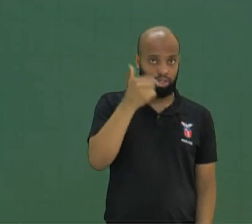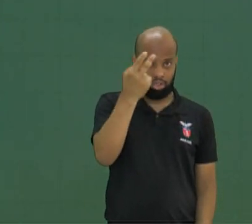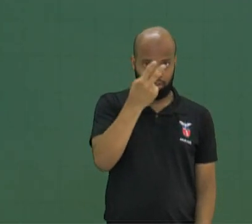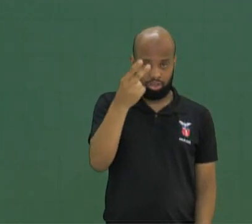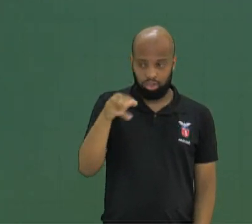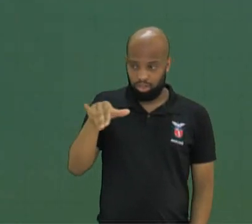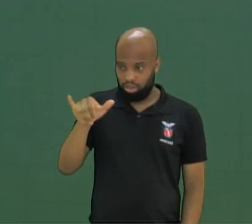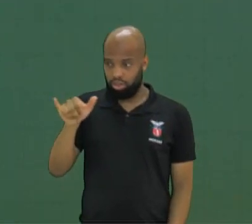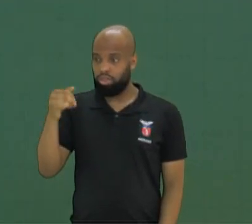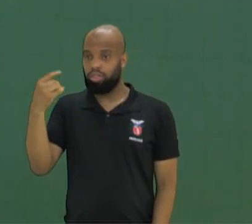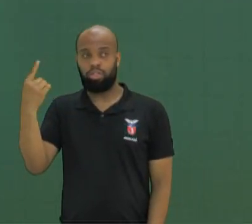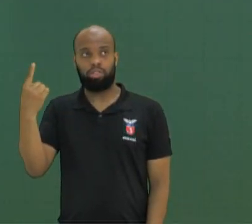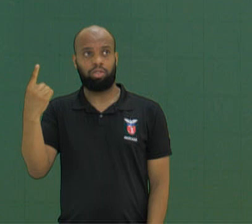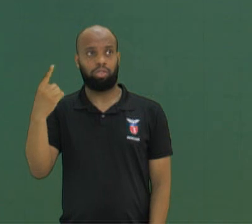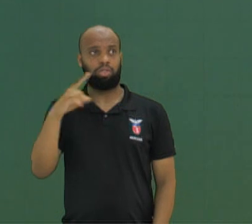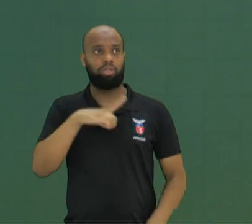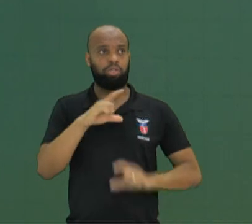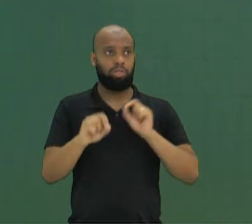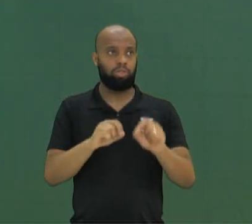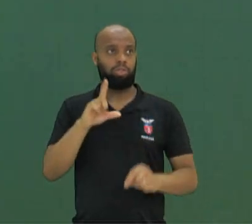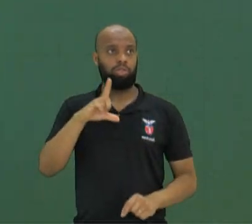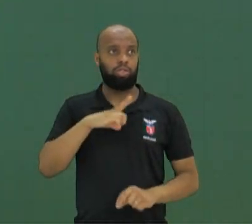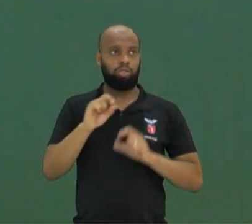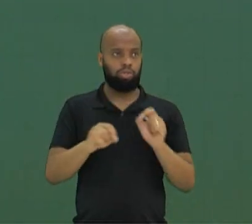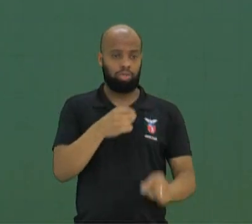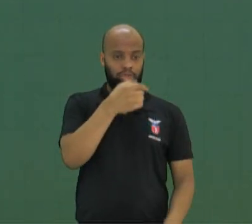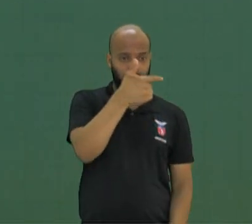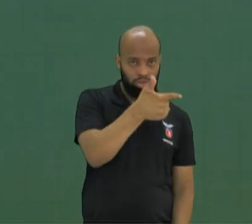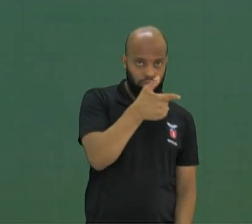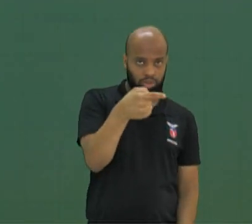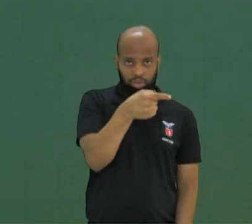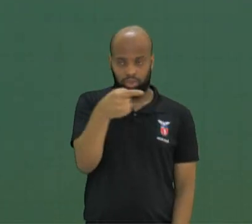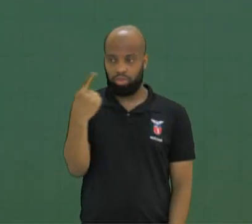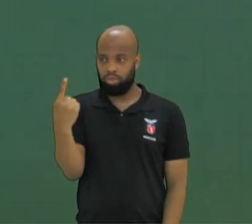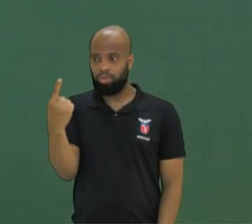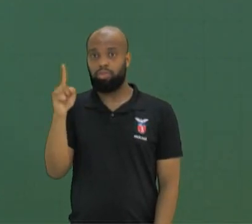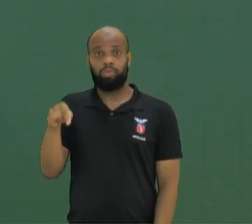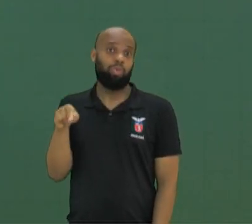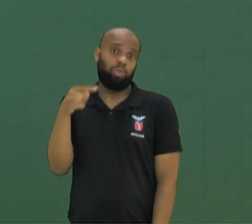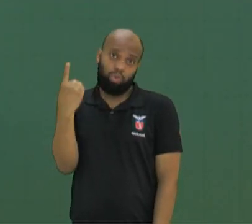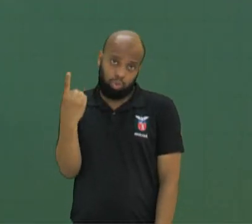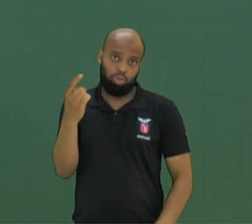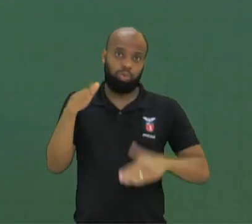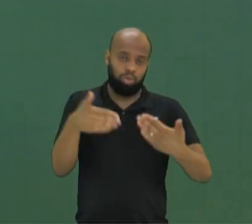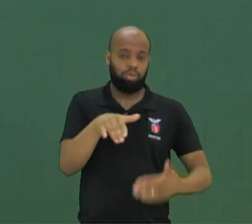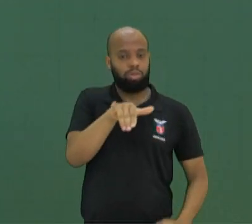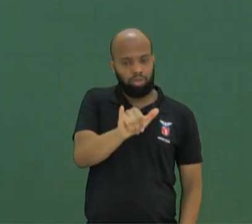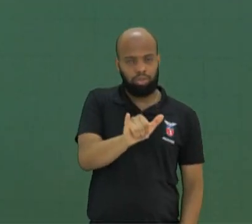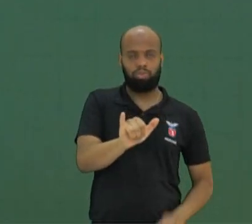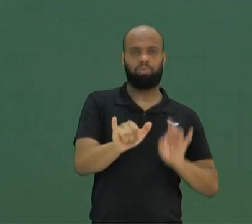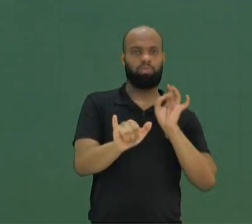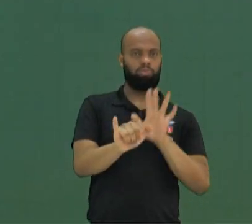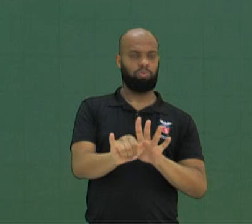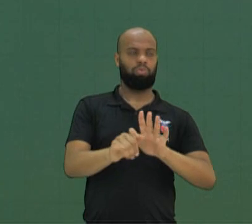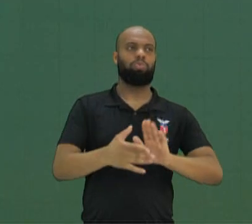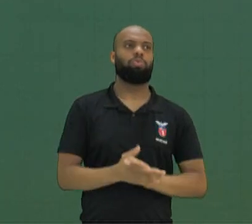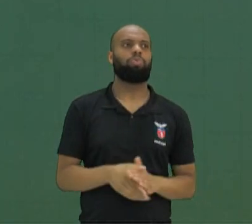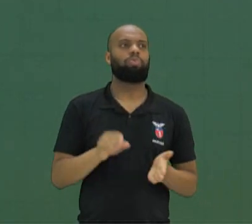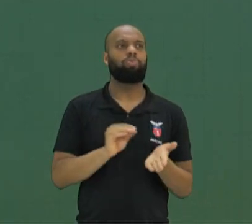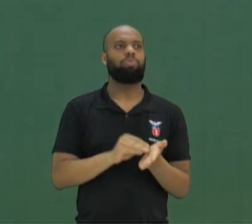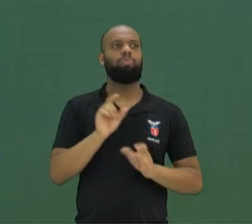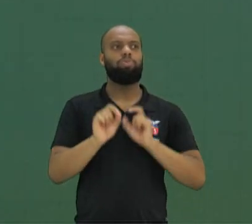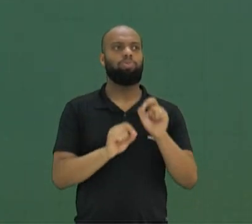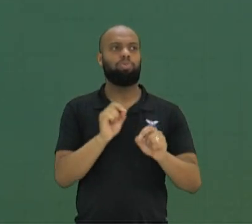tenho y elevado a 1. Quanto que é 2 menos 1? 2 menos 1 é 1, então vai ficar y. O que faltou